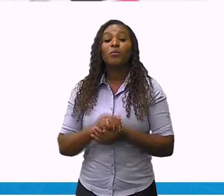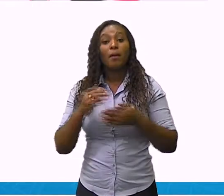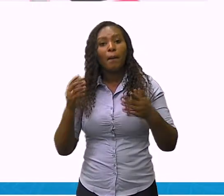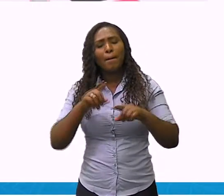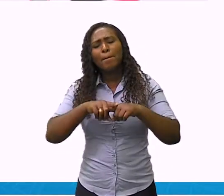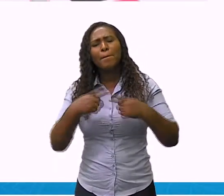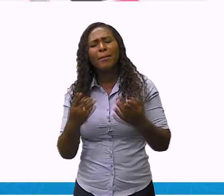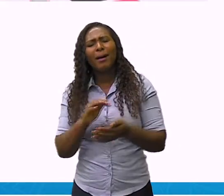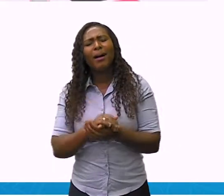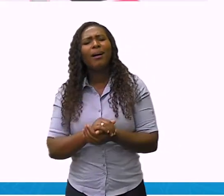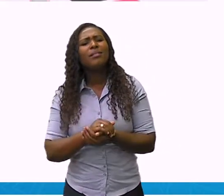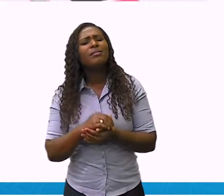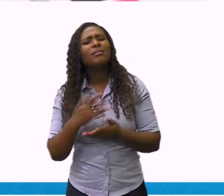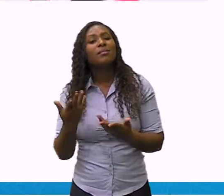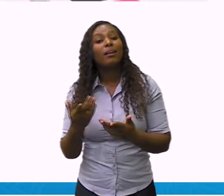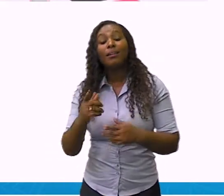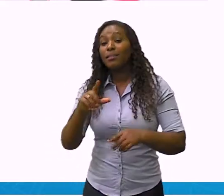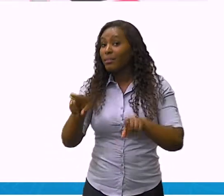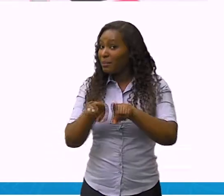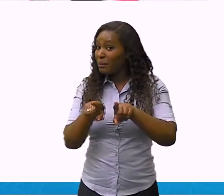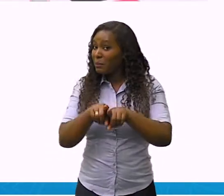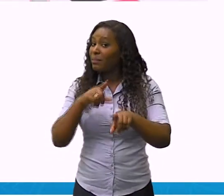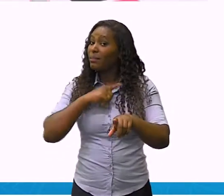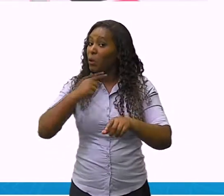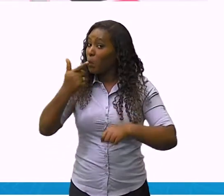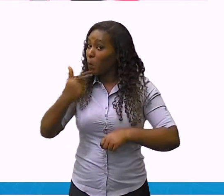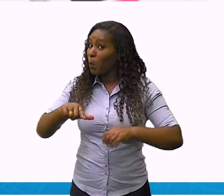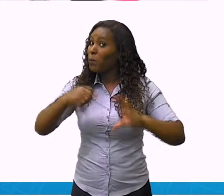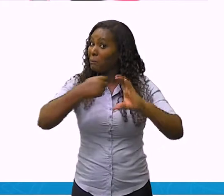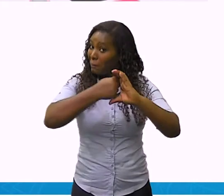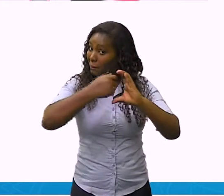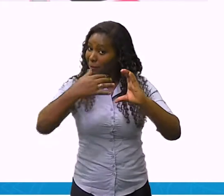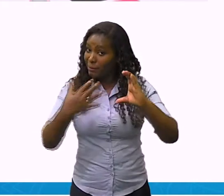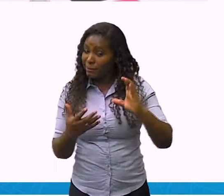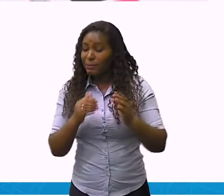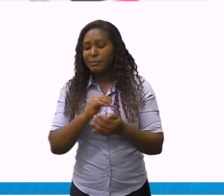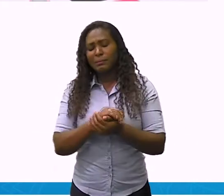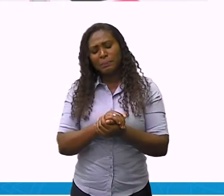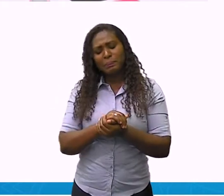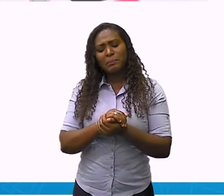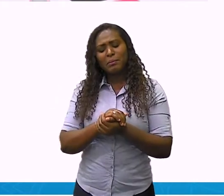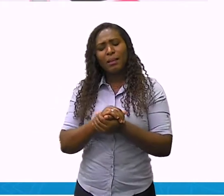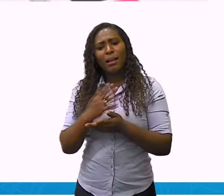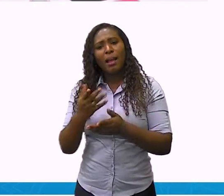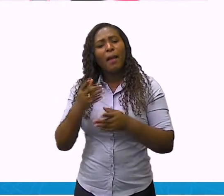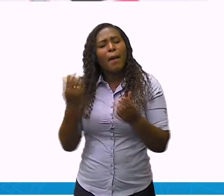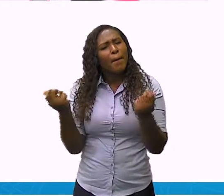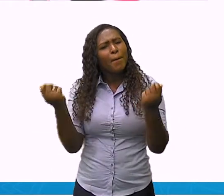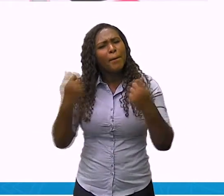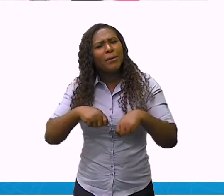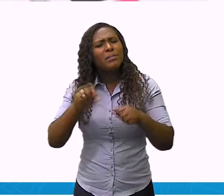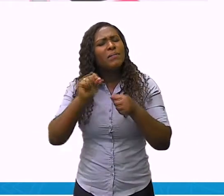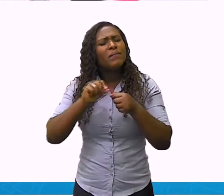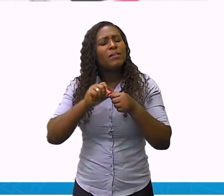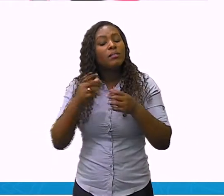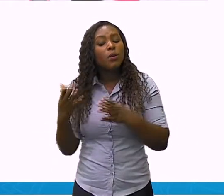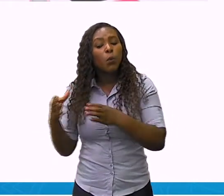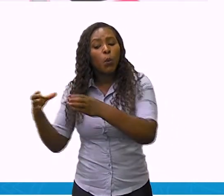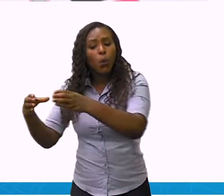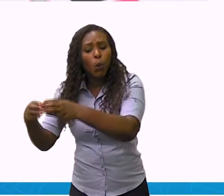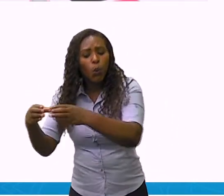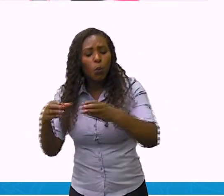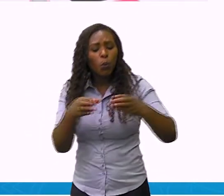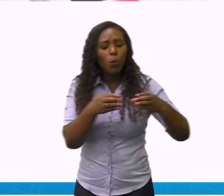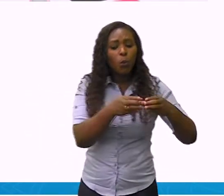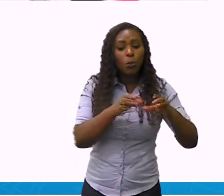Mas, além desta característica, será se é possível fazer um outro agrupamento?